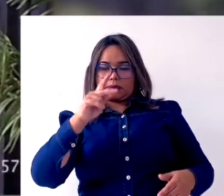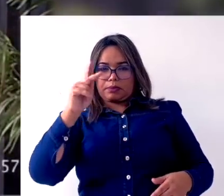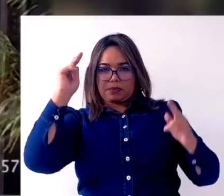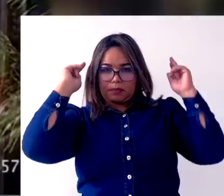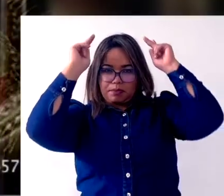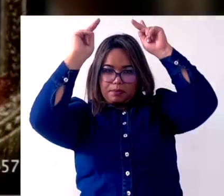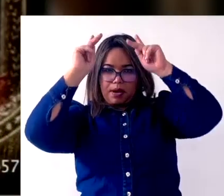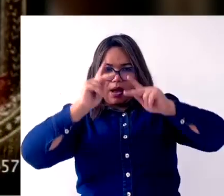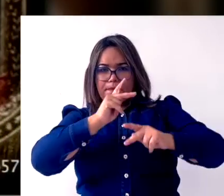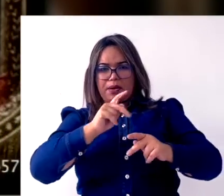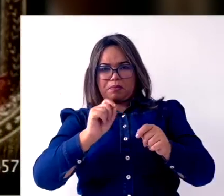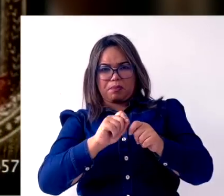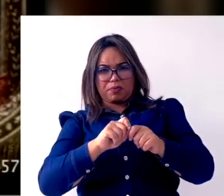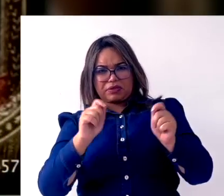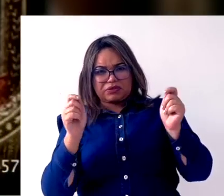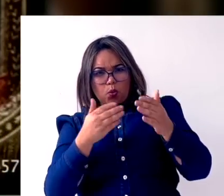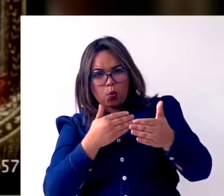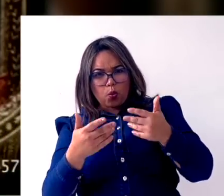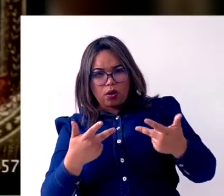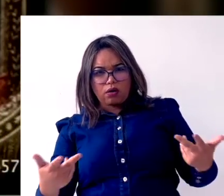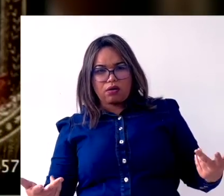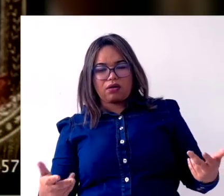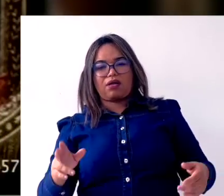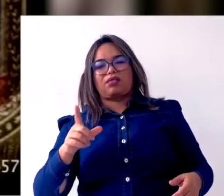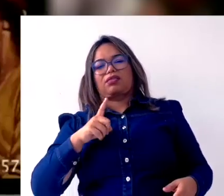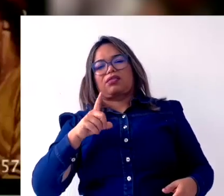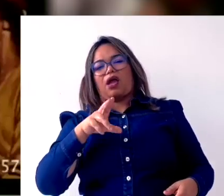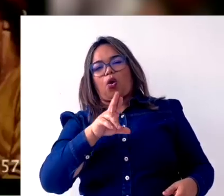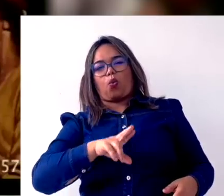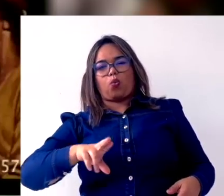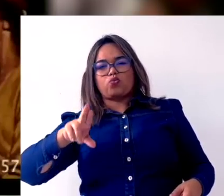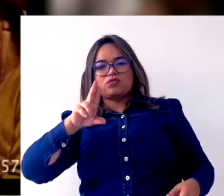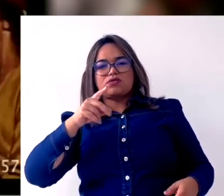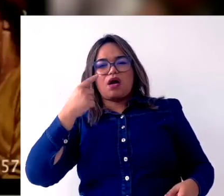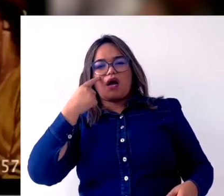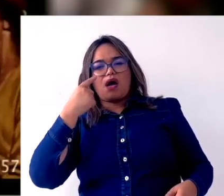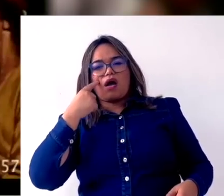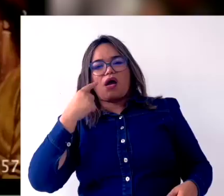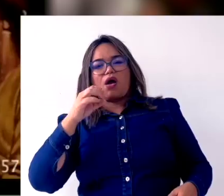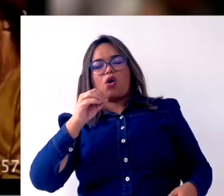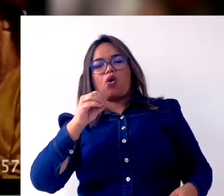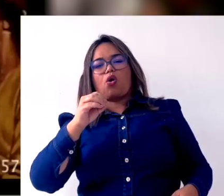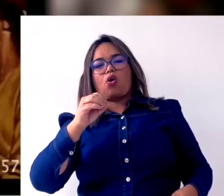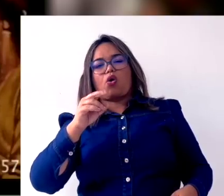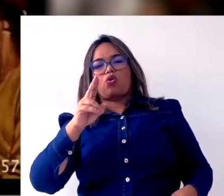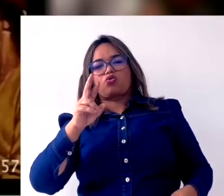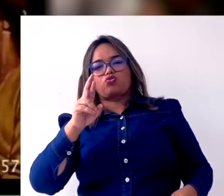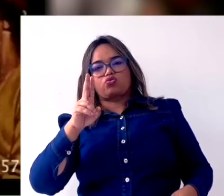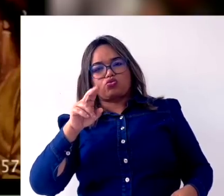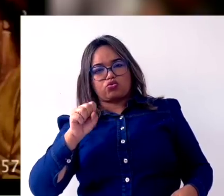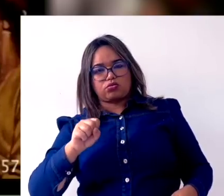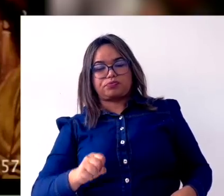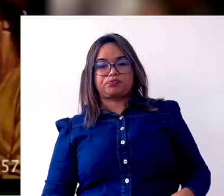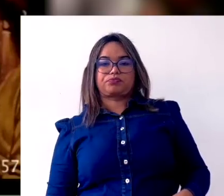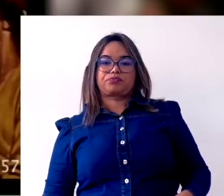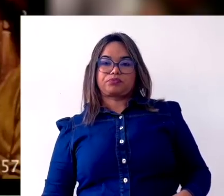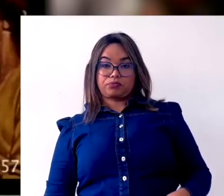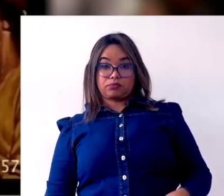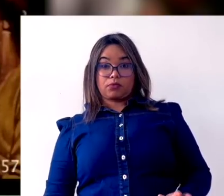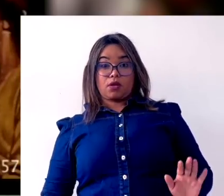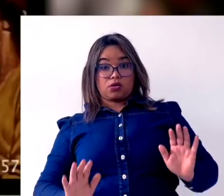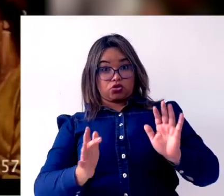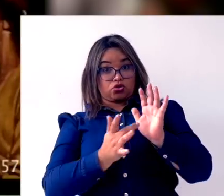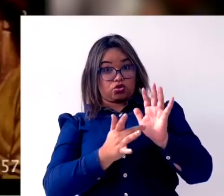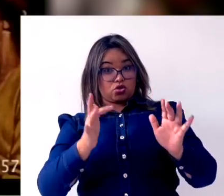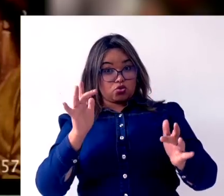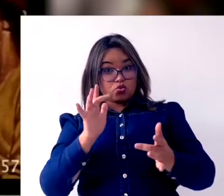que ele tem o sinal de Horus na sua lapela aqui. Jesus Cristo é o mesmo ontem, hoje e para sempre,